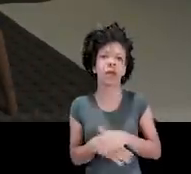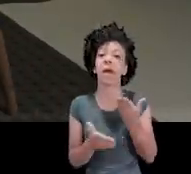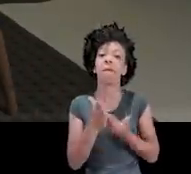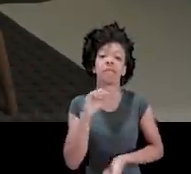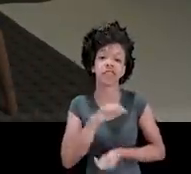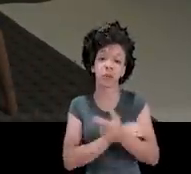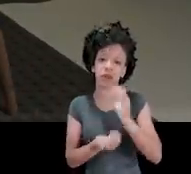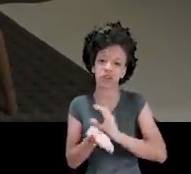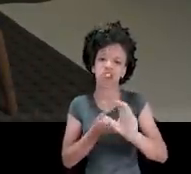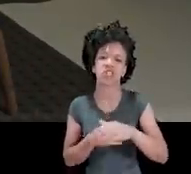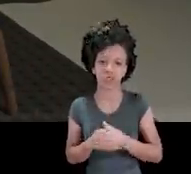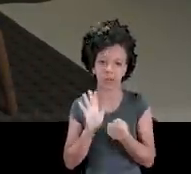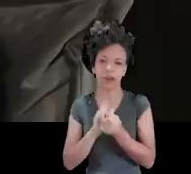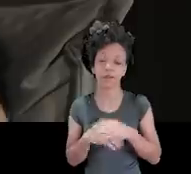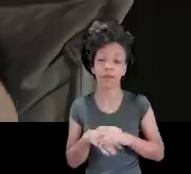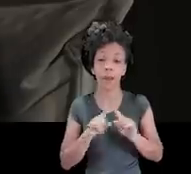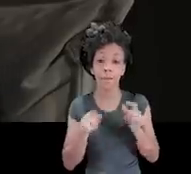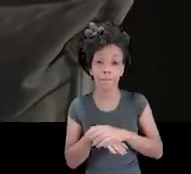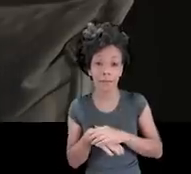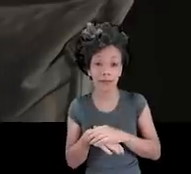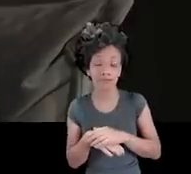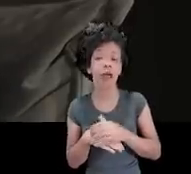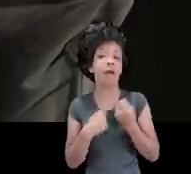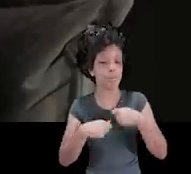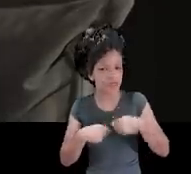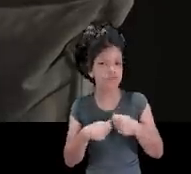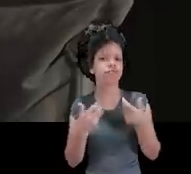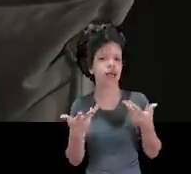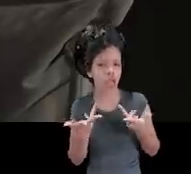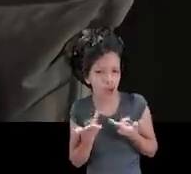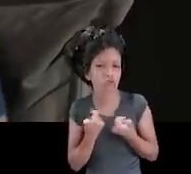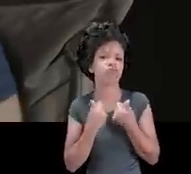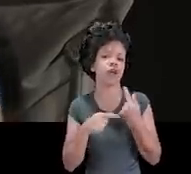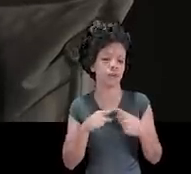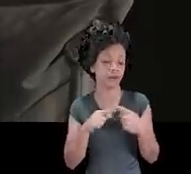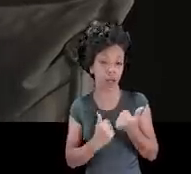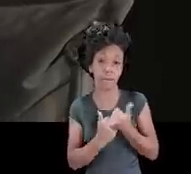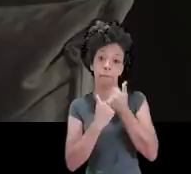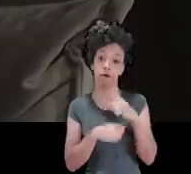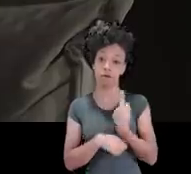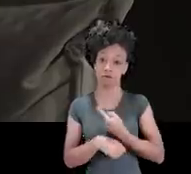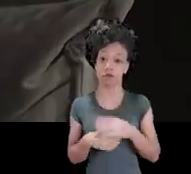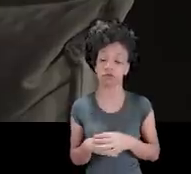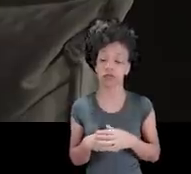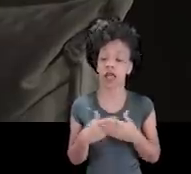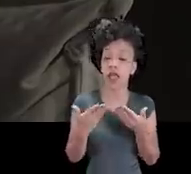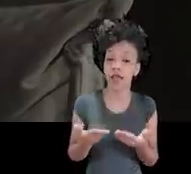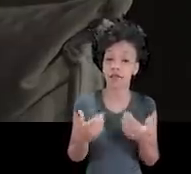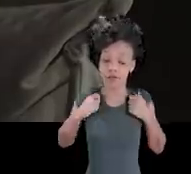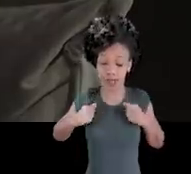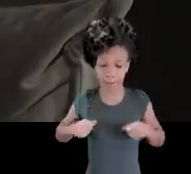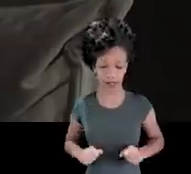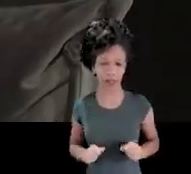Perdemos o patrocinador agora. É o seguinte. Patrocinador, a gente tem que elogiar porque os caras estão apoiando a gente aqui. Essa camiseta, ela tem